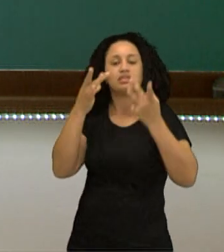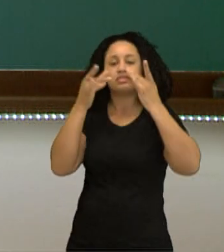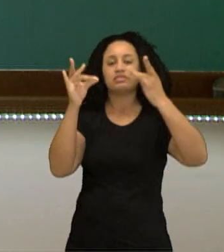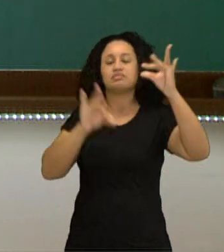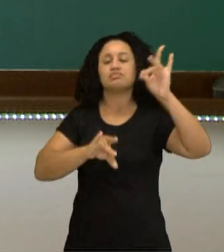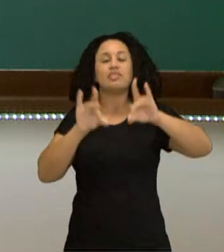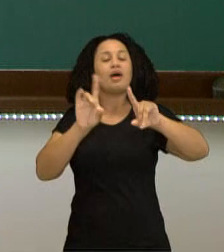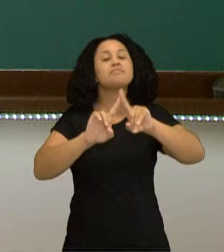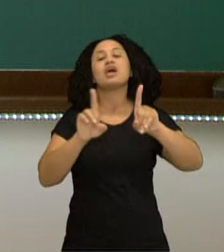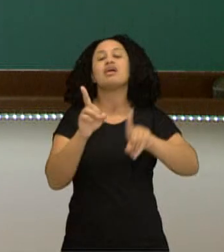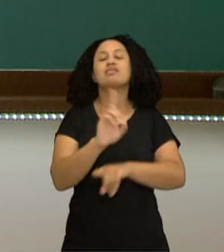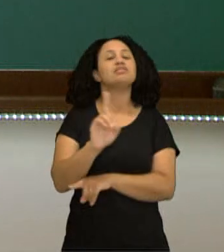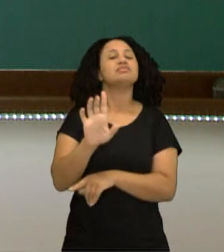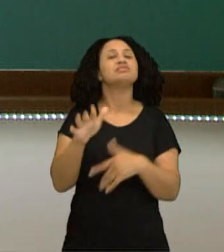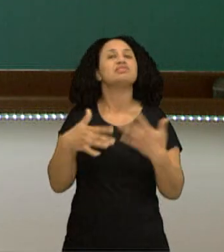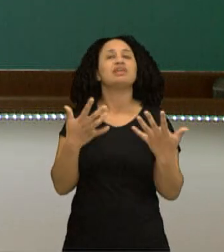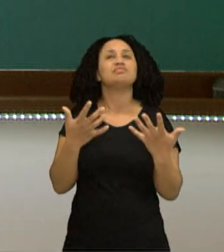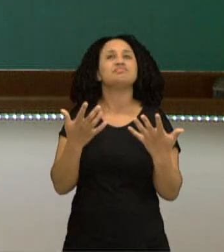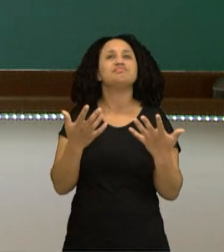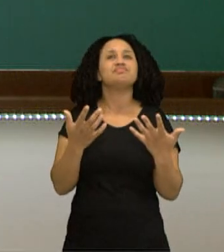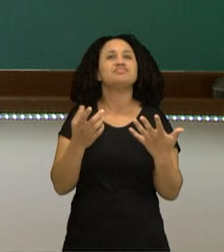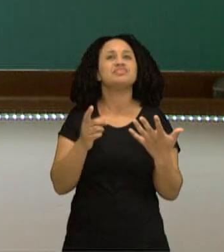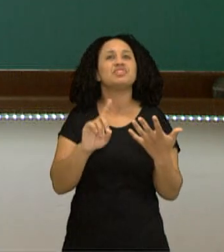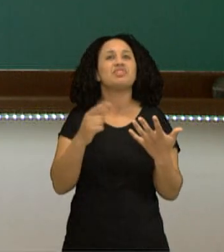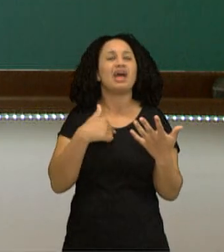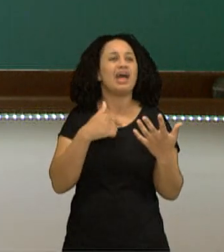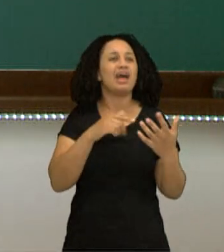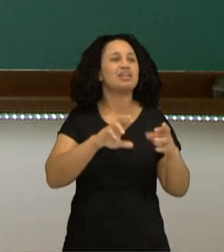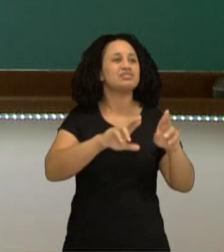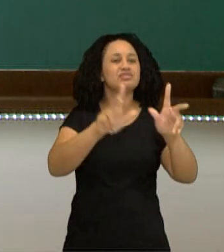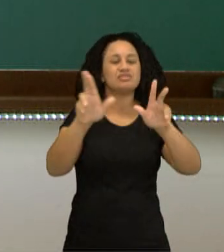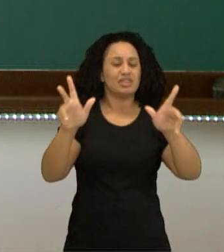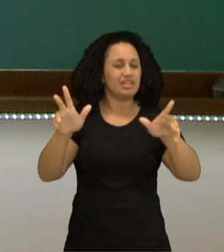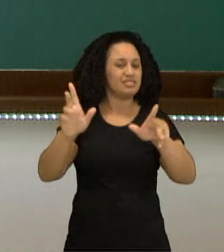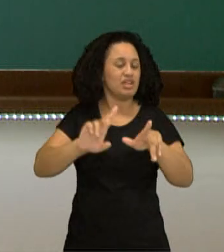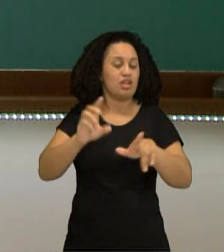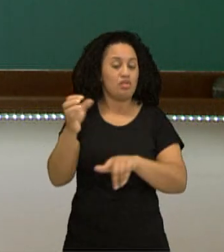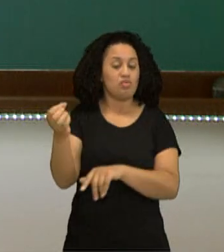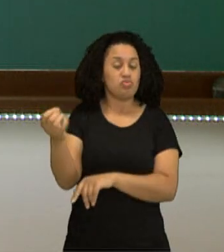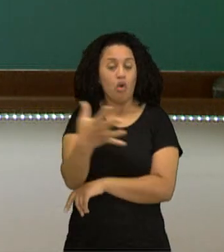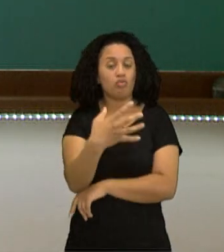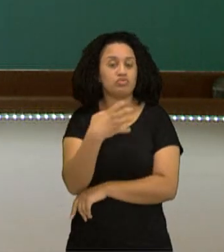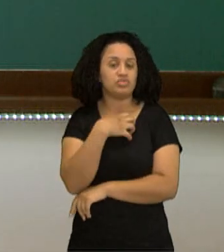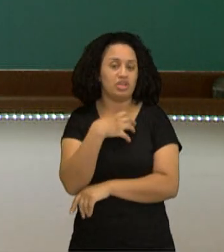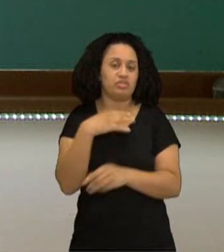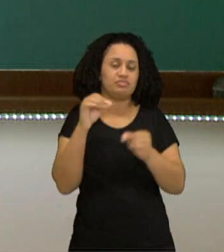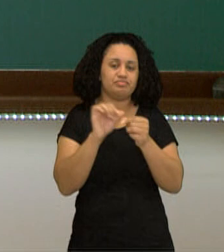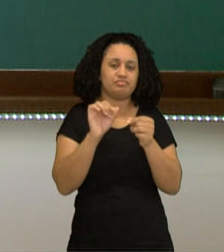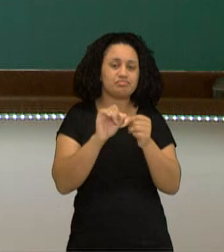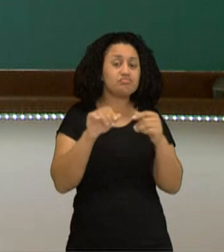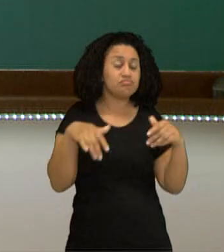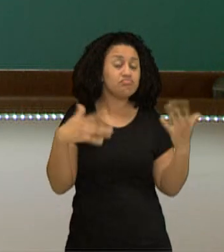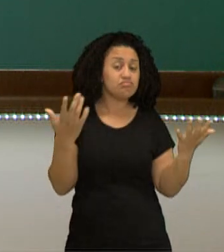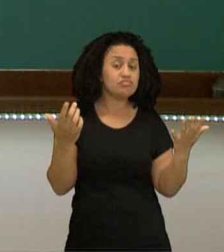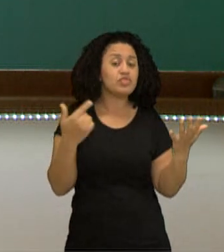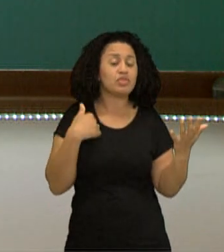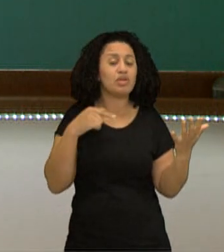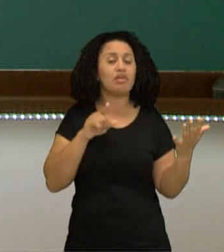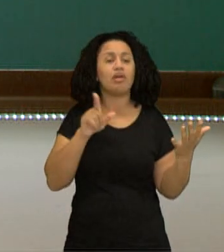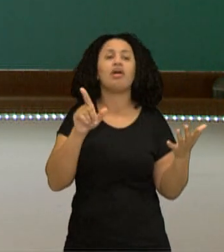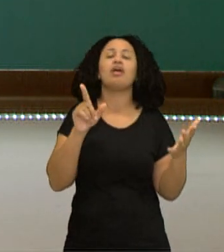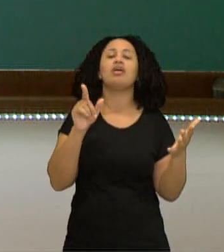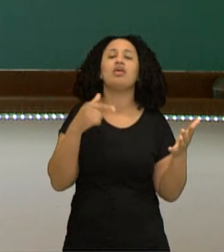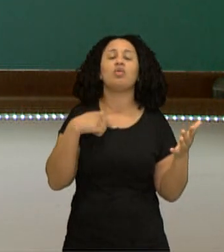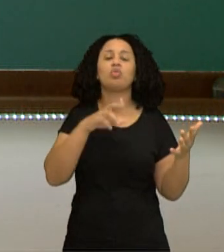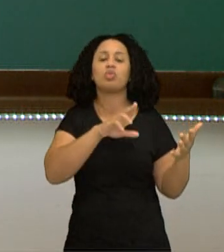mas que não era nem um nem outro, era uma nova forma. É tanto que quando Capro deu o